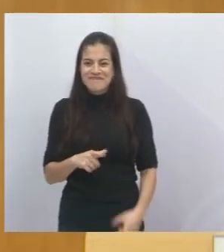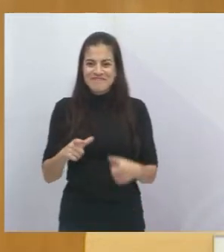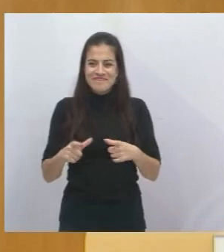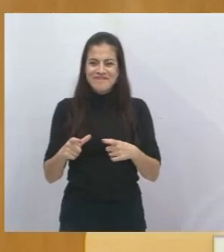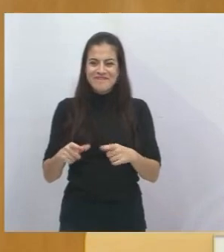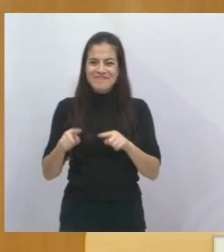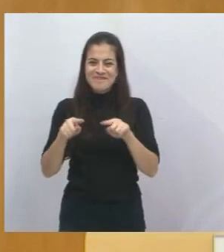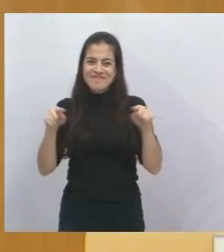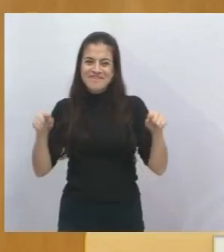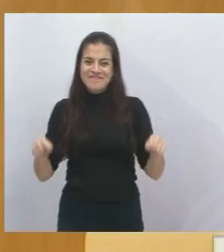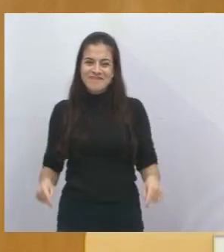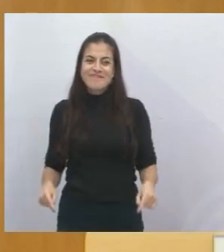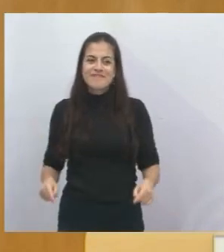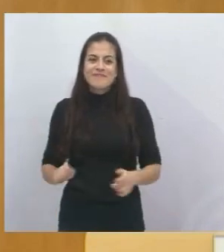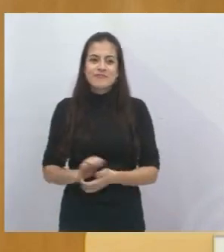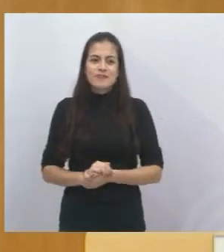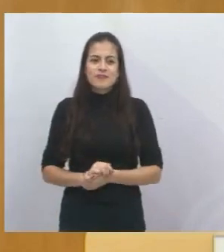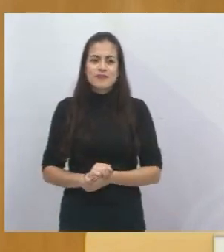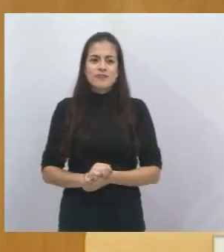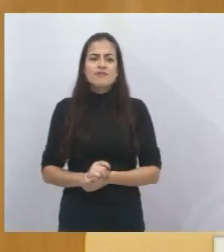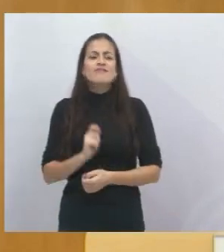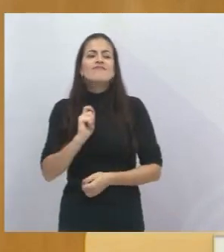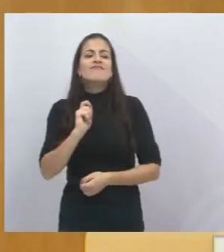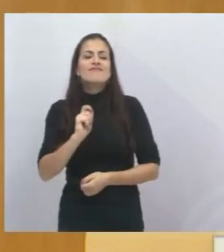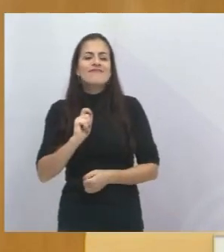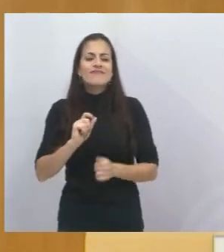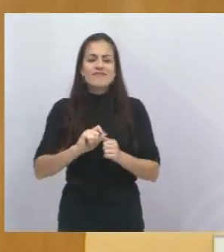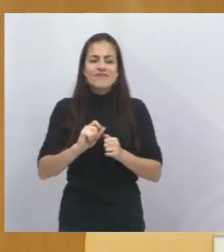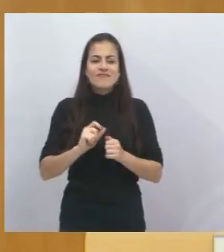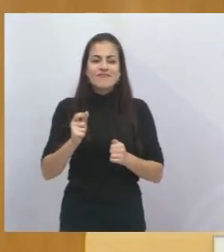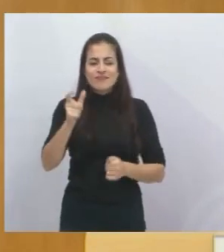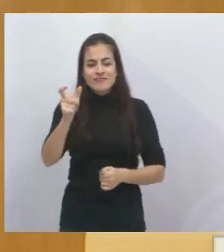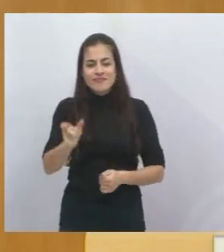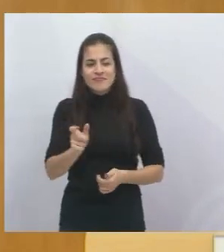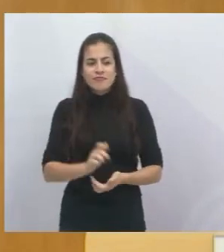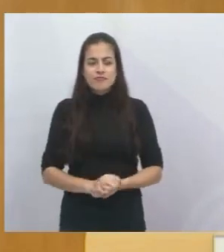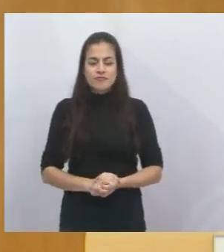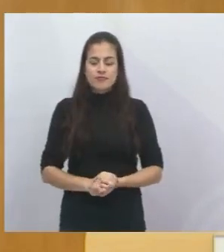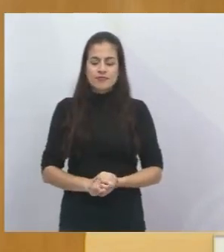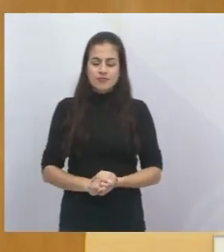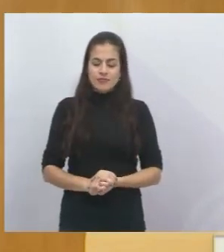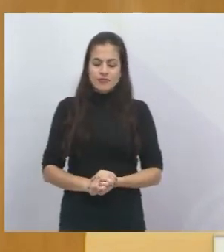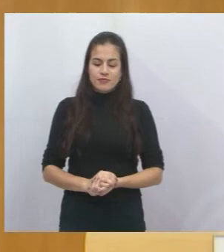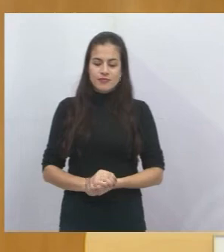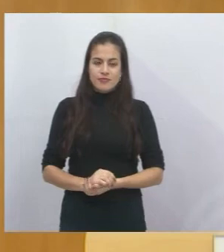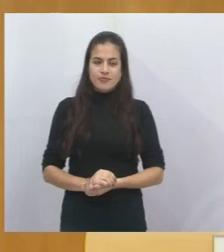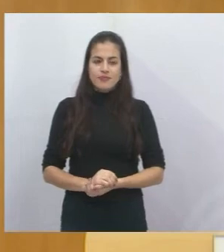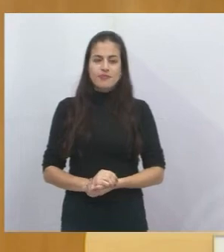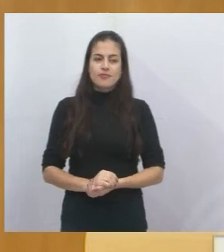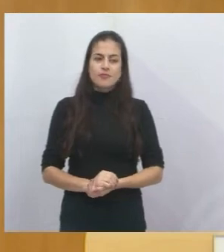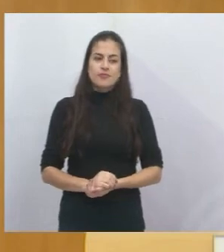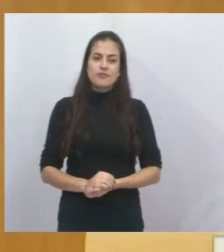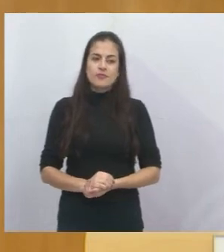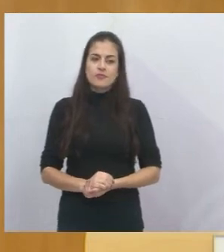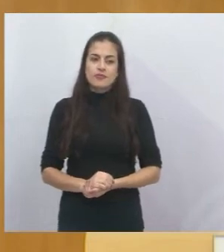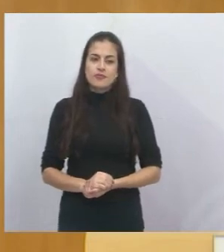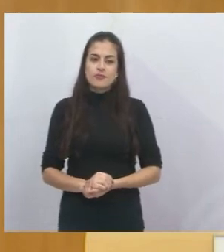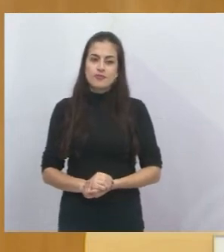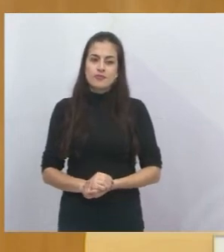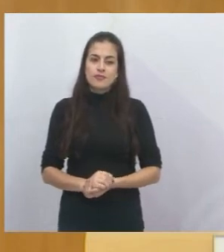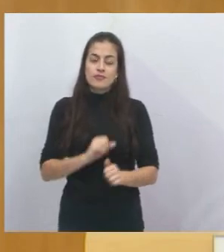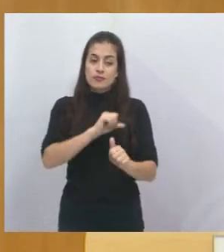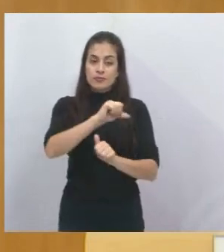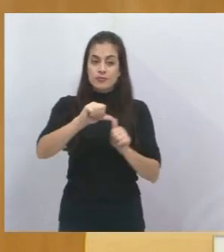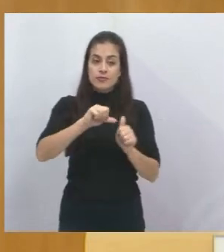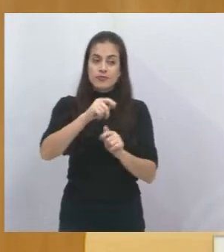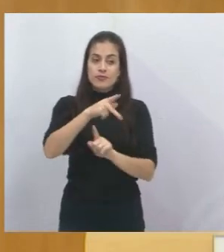setor público. Vamos ver quem fez a mudança para o setor público. Está aqui, ó. Vamos ver qual o nome. Reforma